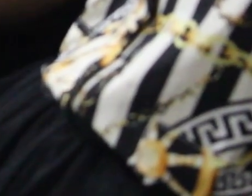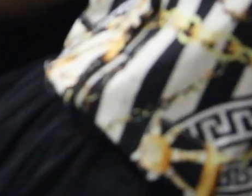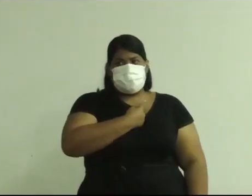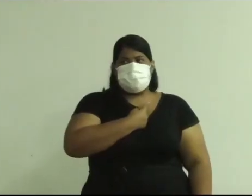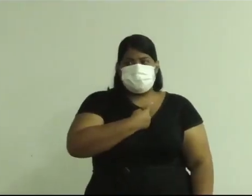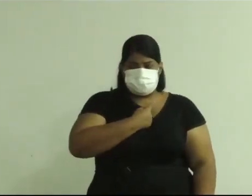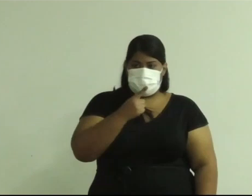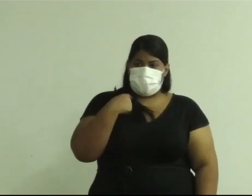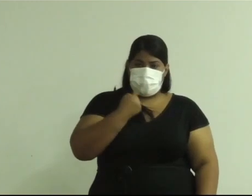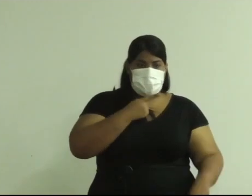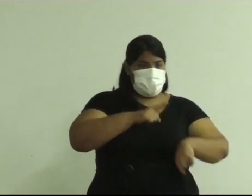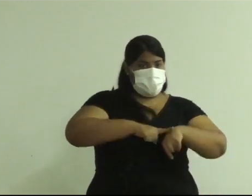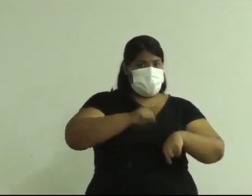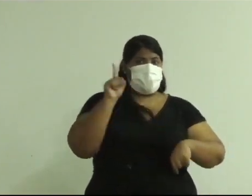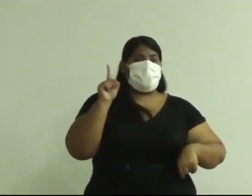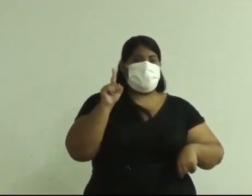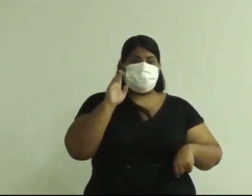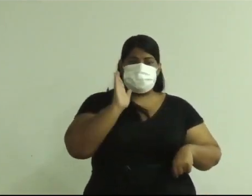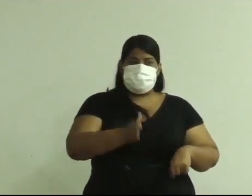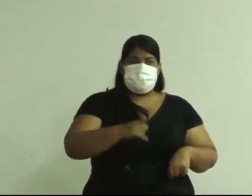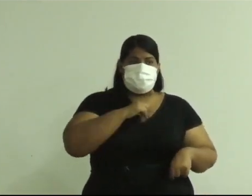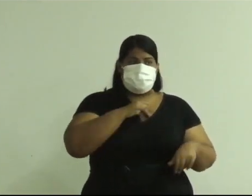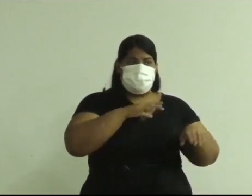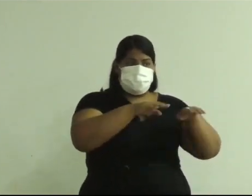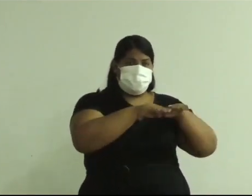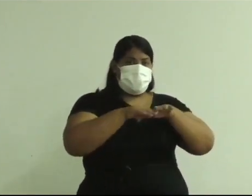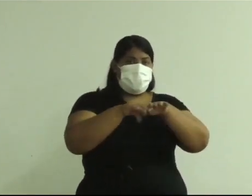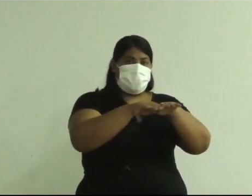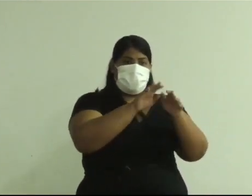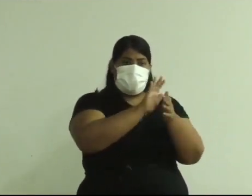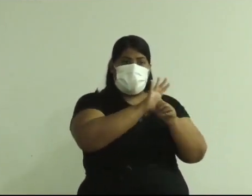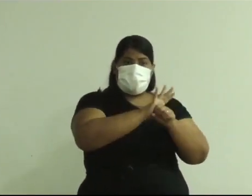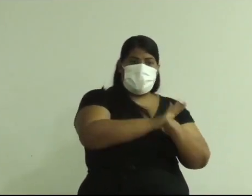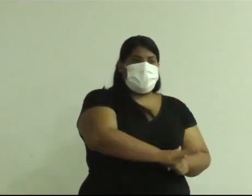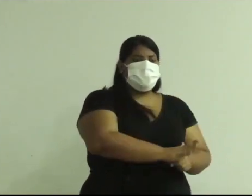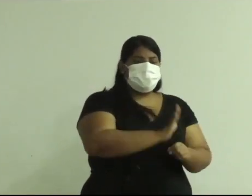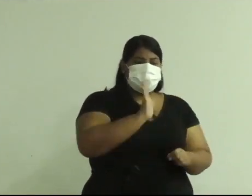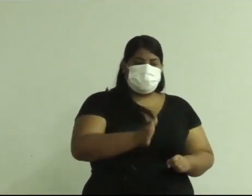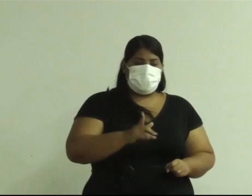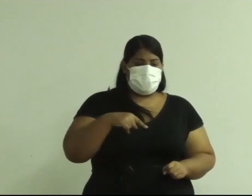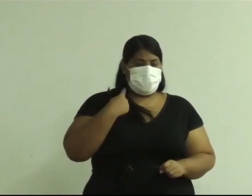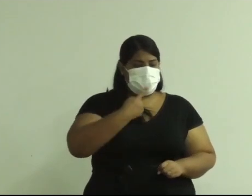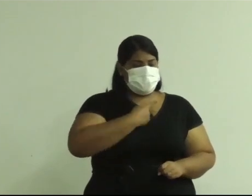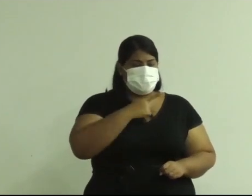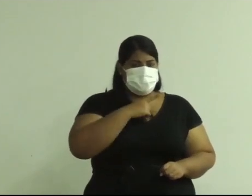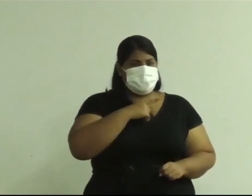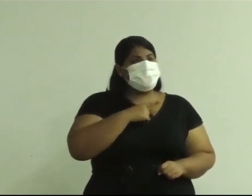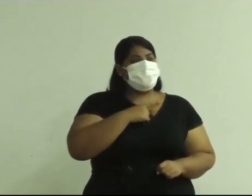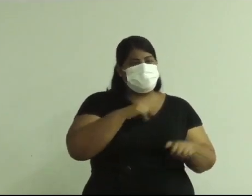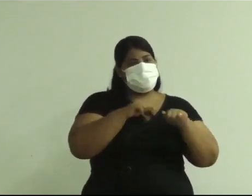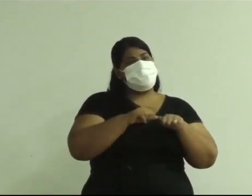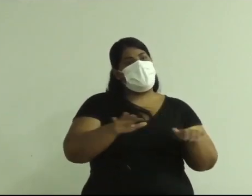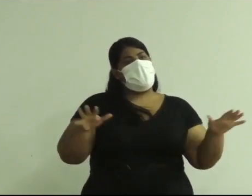gente automaticamente já tem padrões opressores que a gente sai reverberando. Como é que a